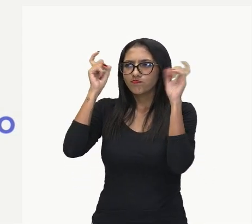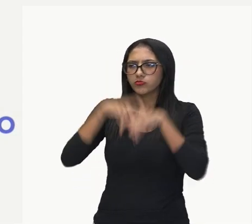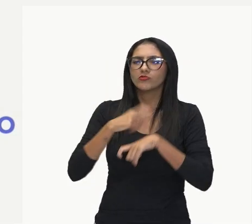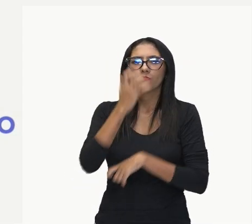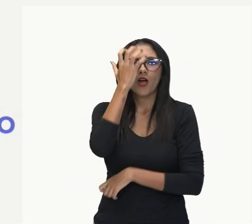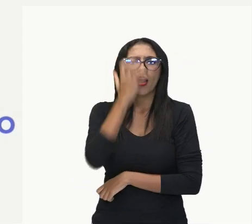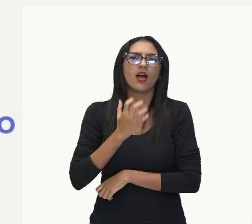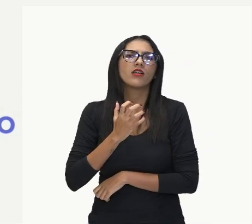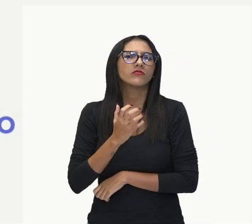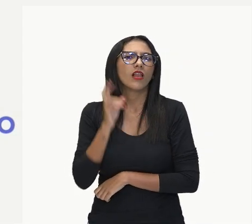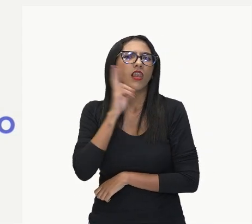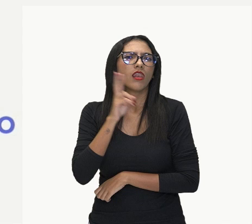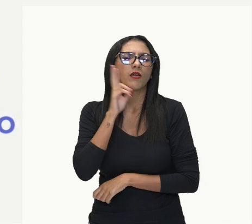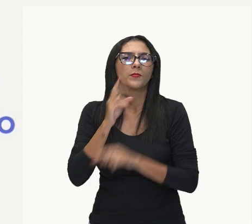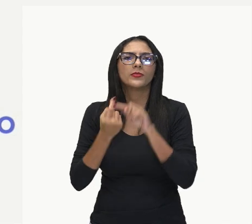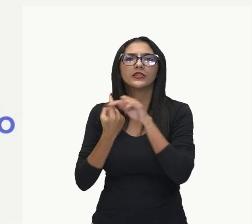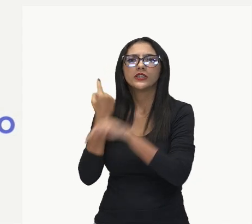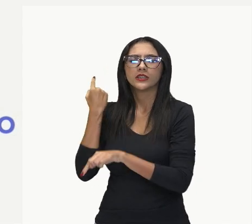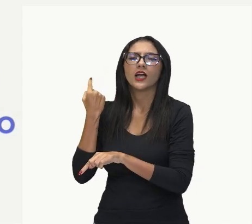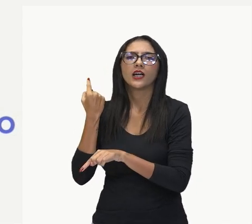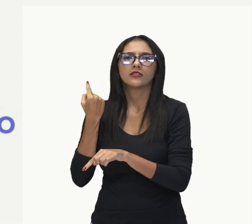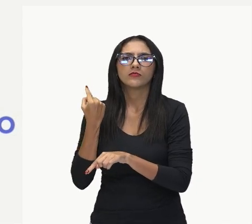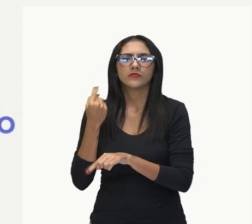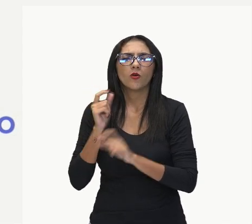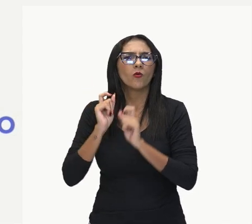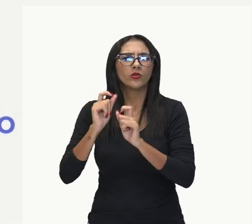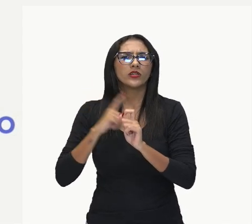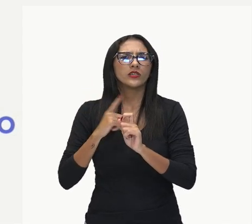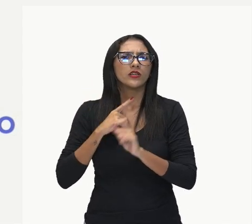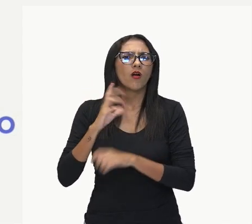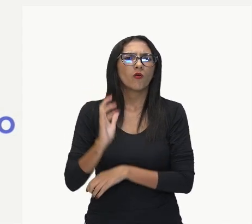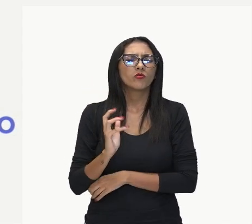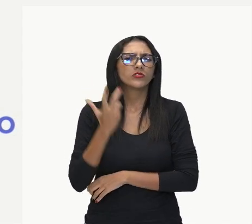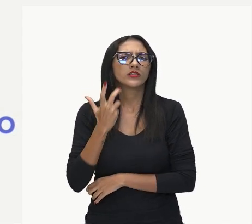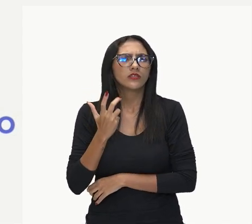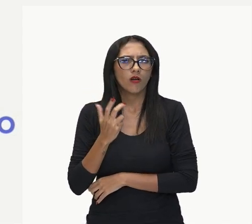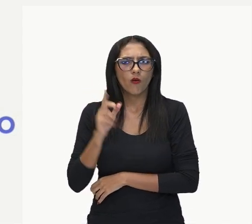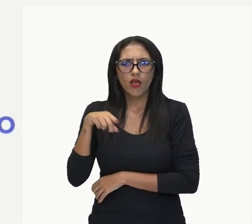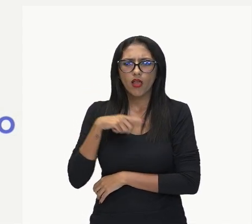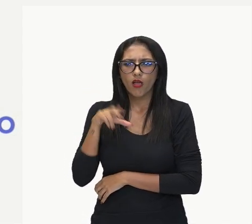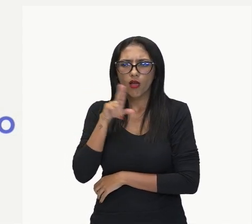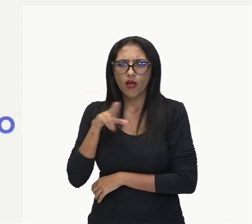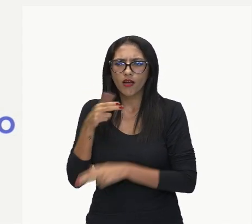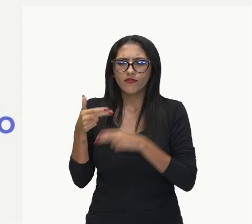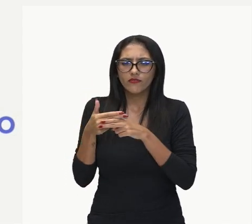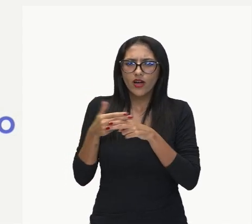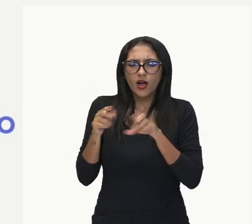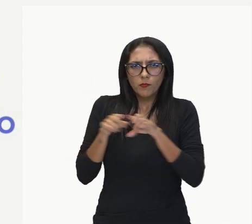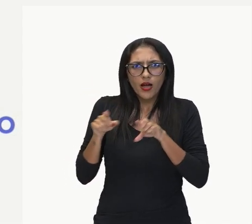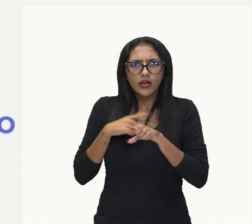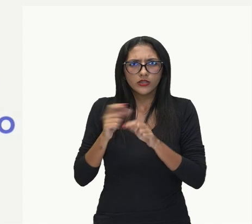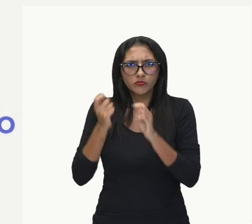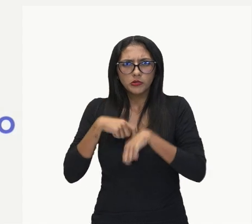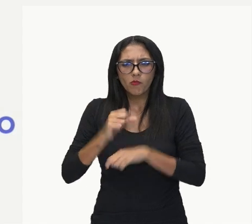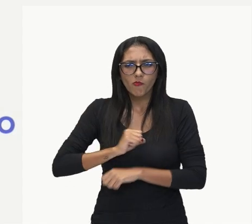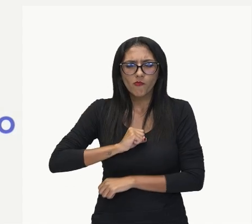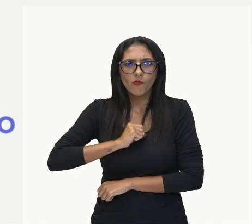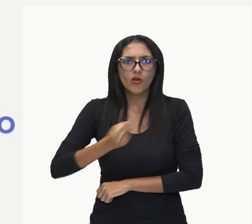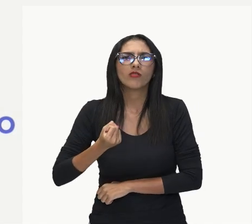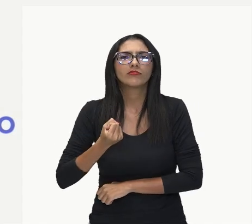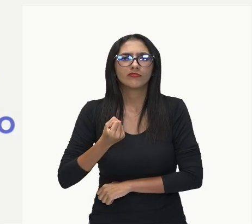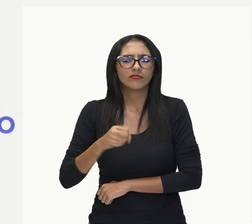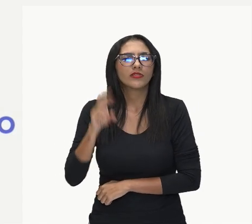acontecido. Meteu o facão na bainha, podia matá-lo com as unhas. Olha só, lembrou-se da surra